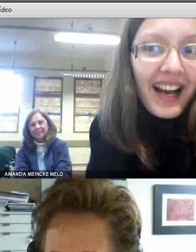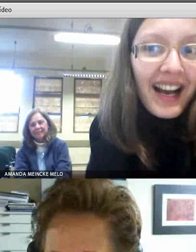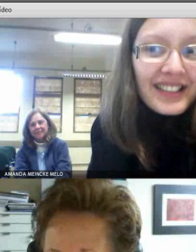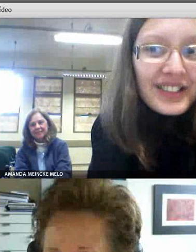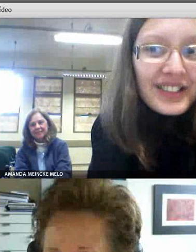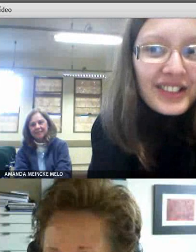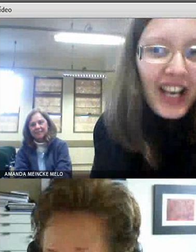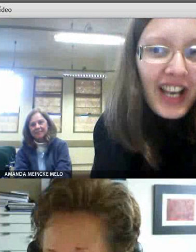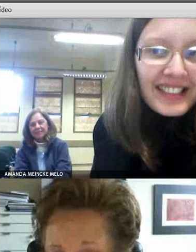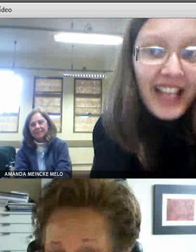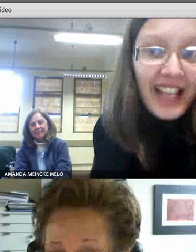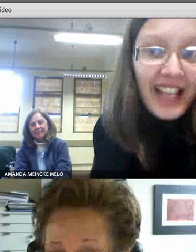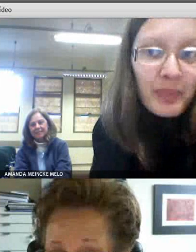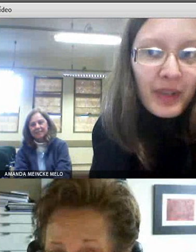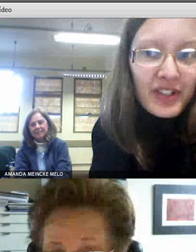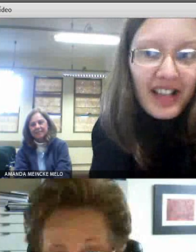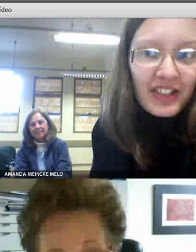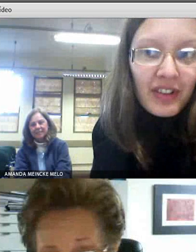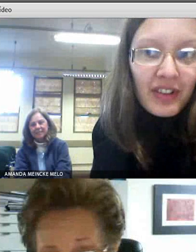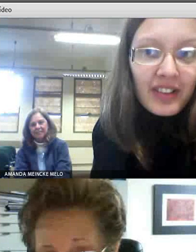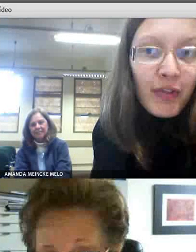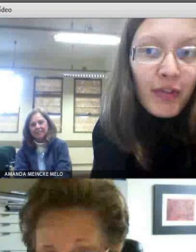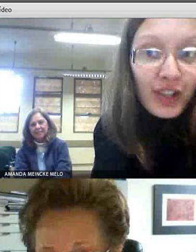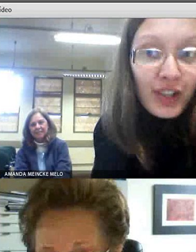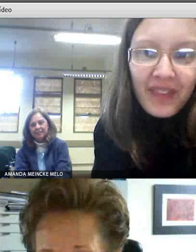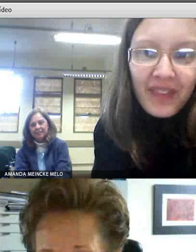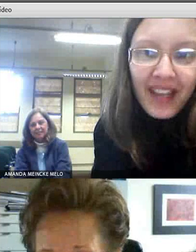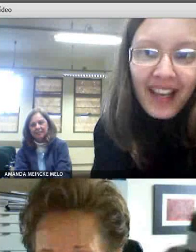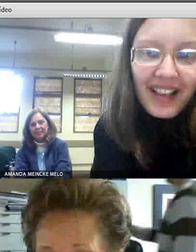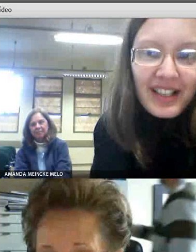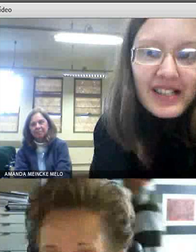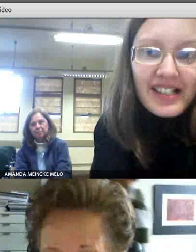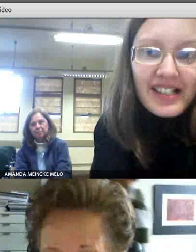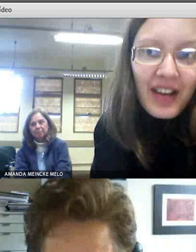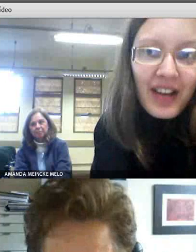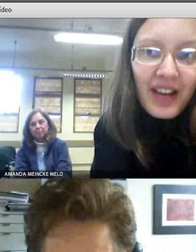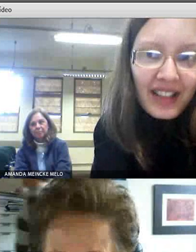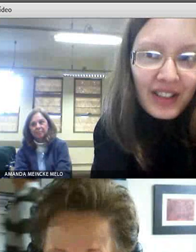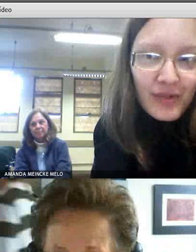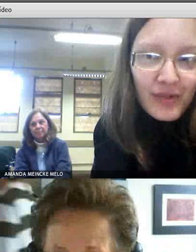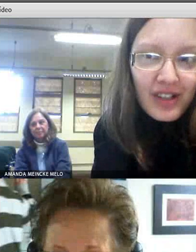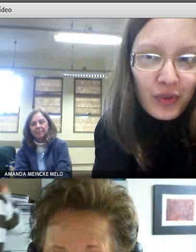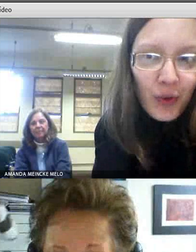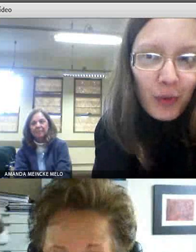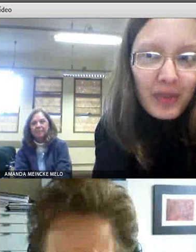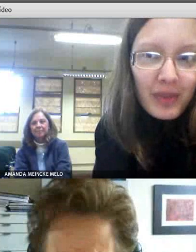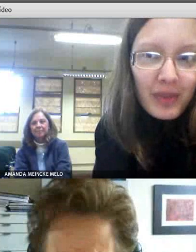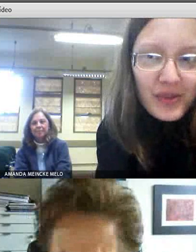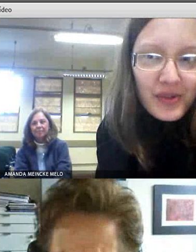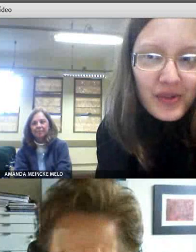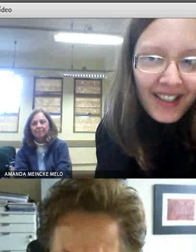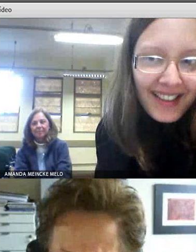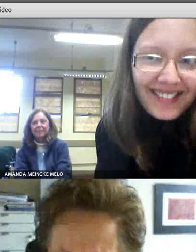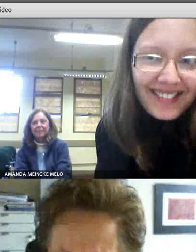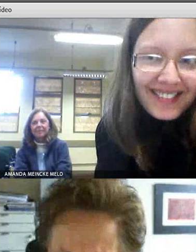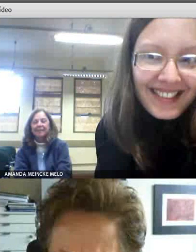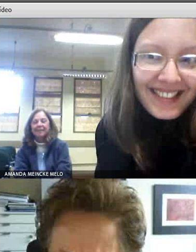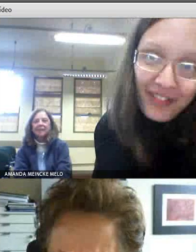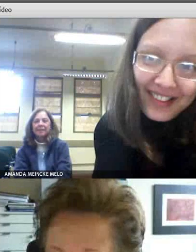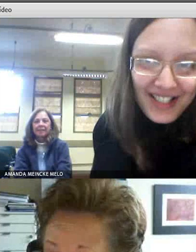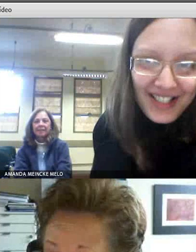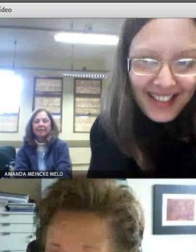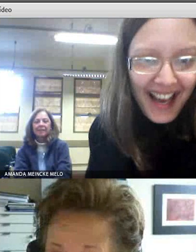as nossas colegas intérpretes lá da FURG, elas então, precisaram assim, sair em função de um compromisso. Depois eu tive diversos alunos que já